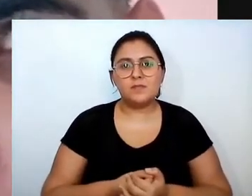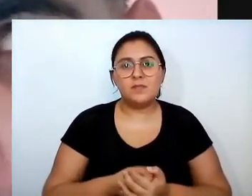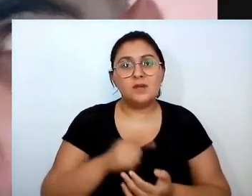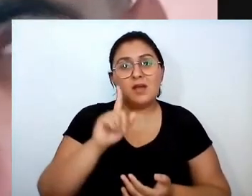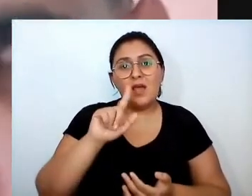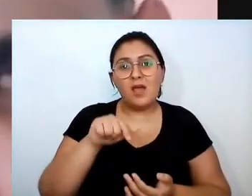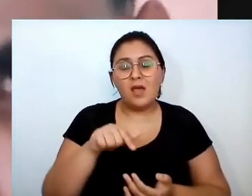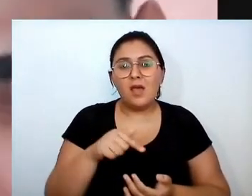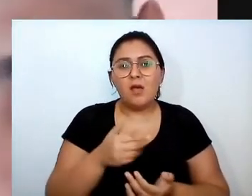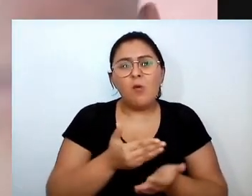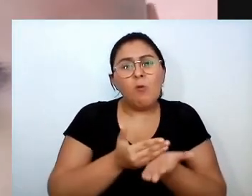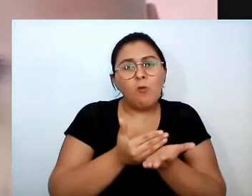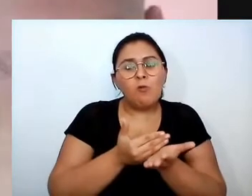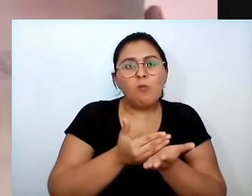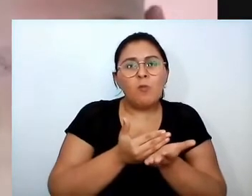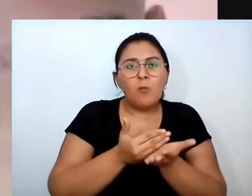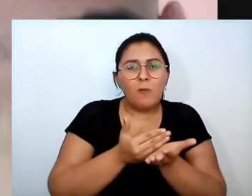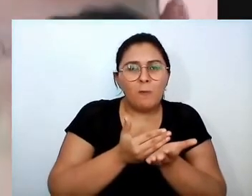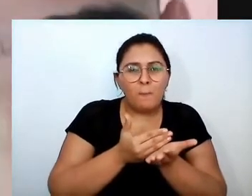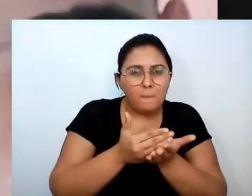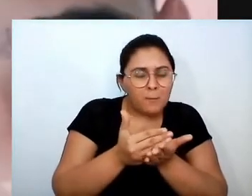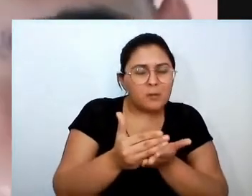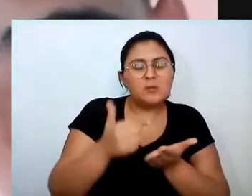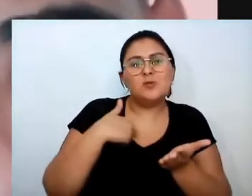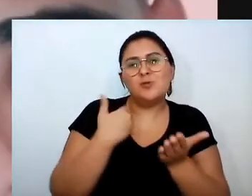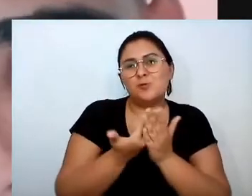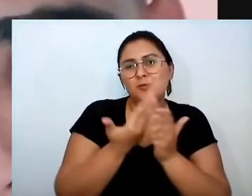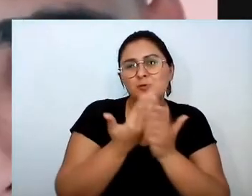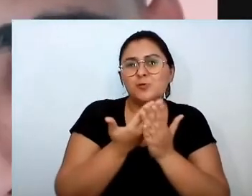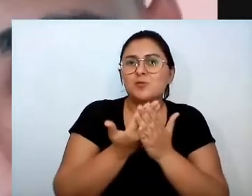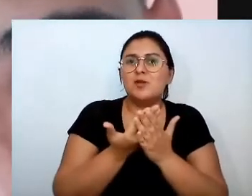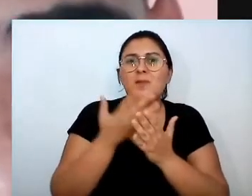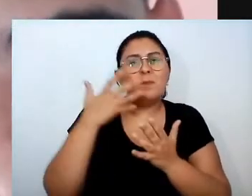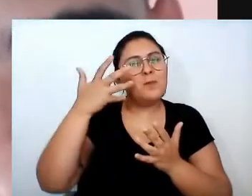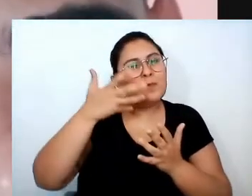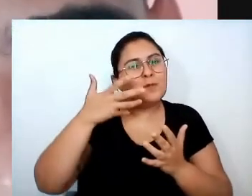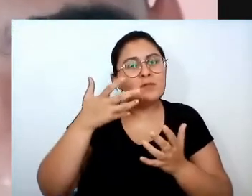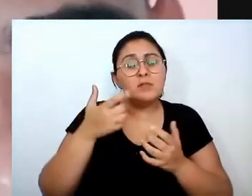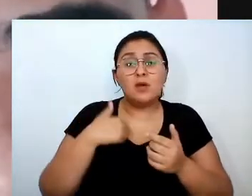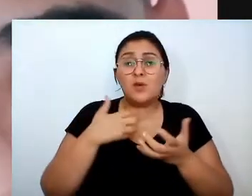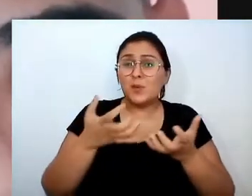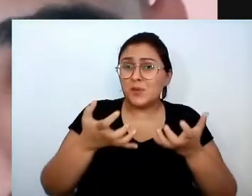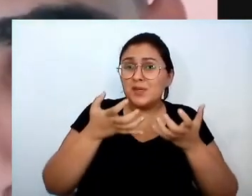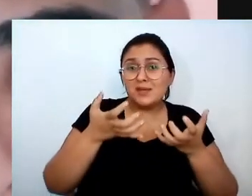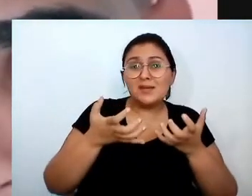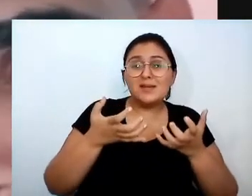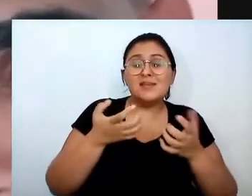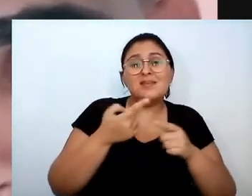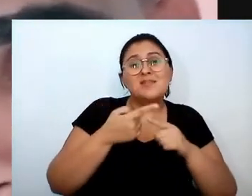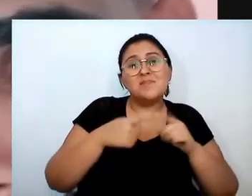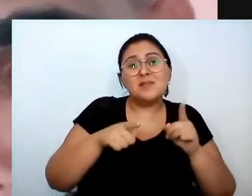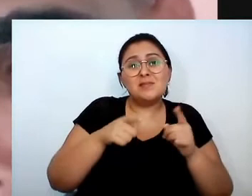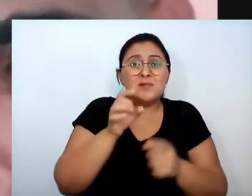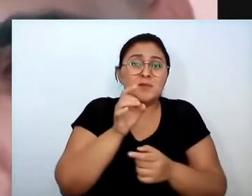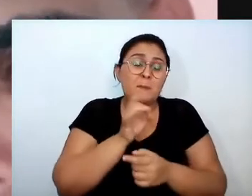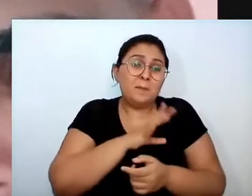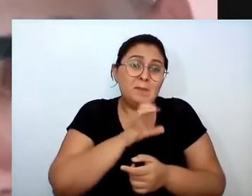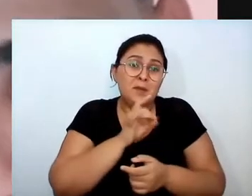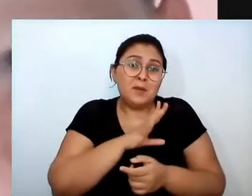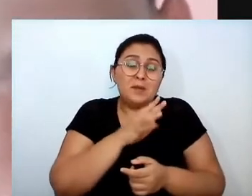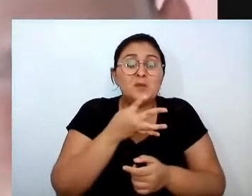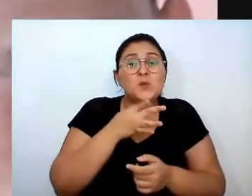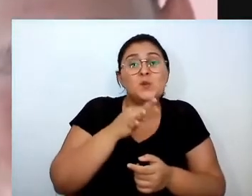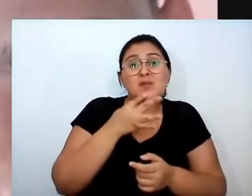inicial para eu poder voltar, né, a querer estudar música, né, que eu já queria, mas estava com o pé